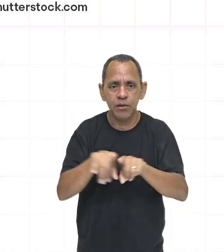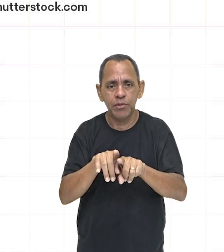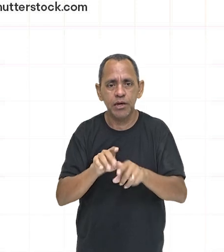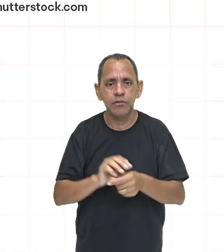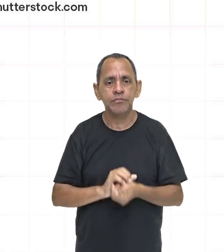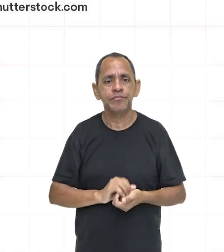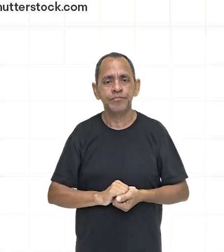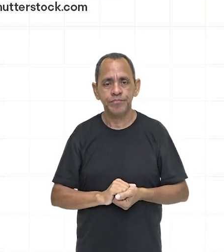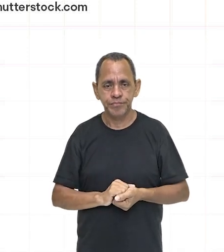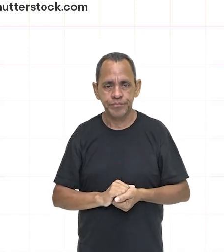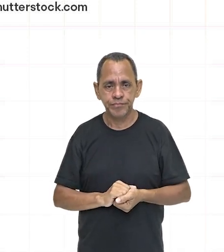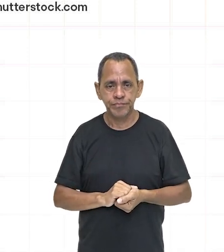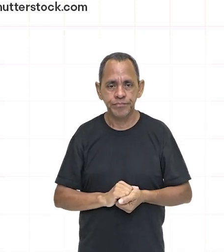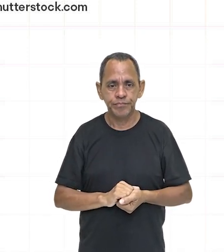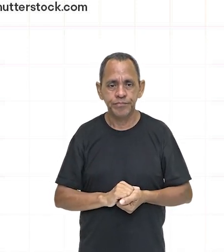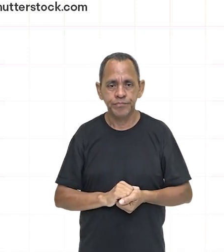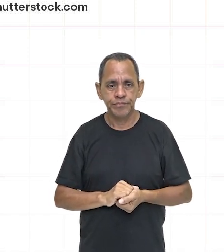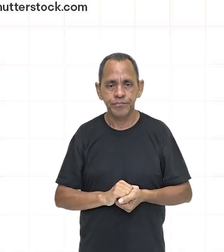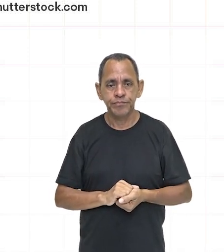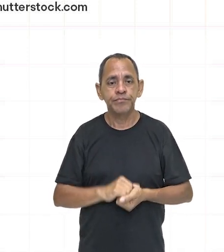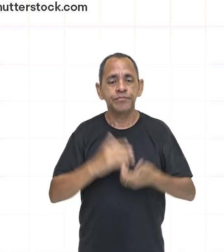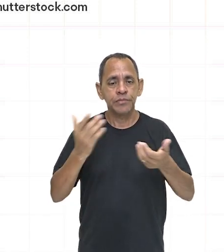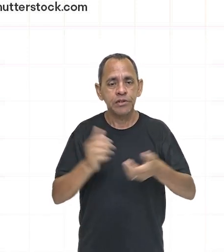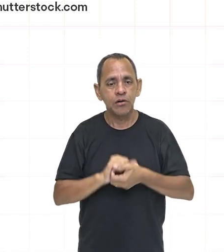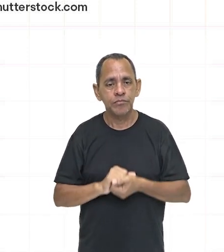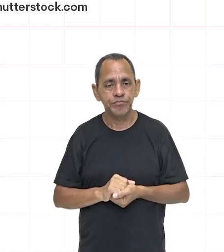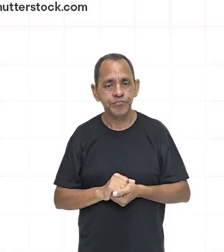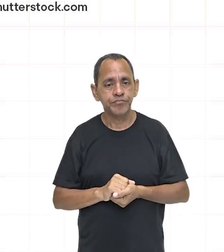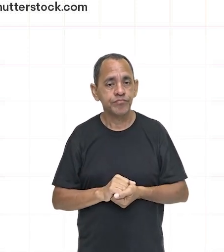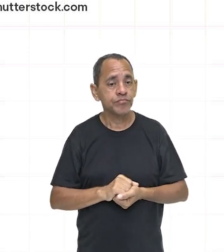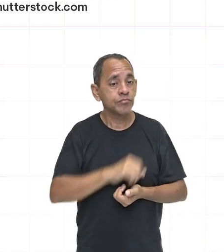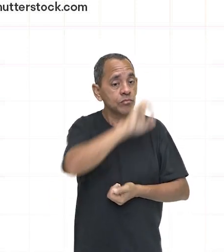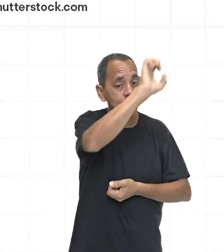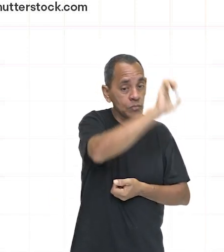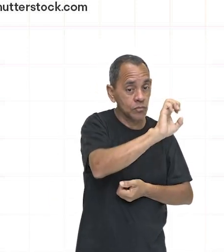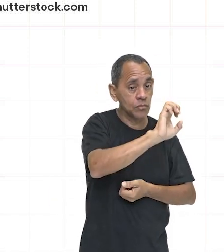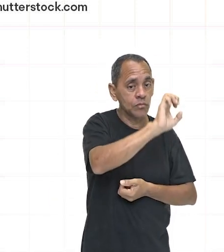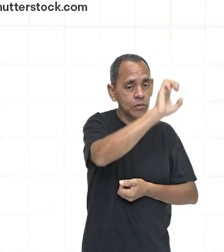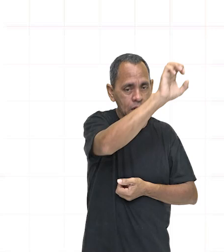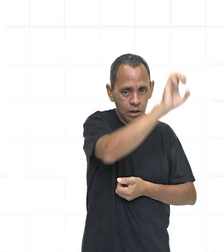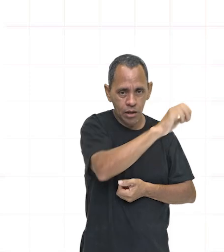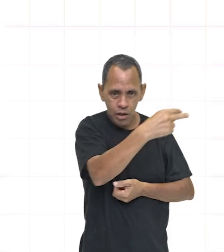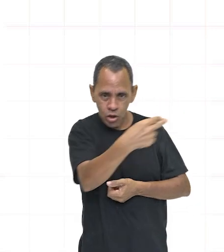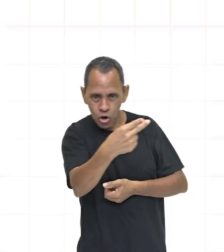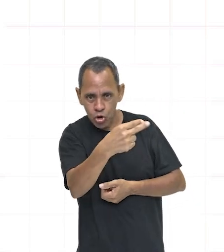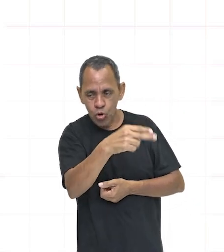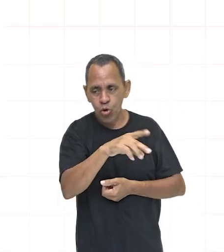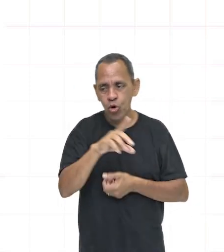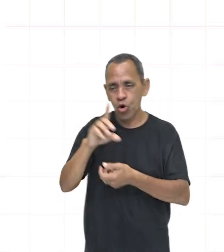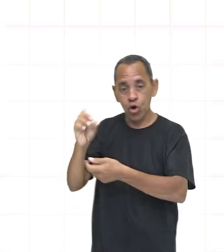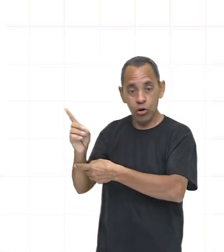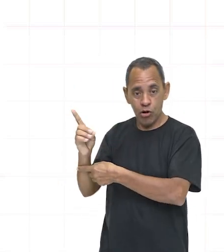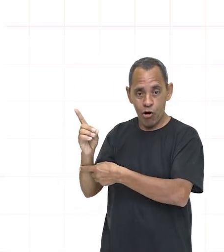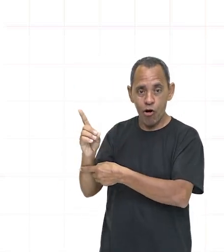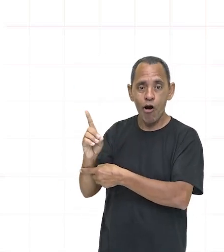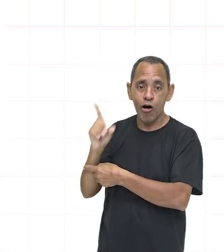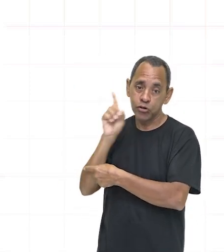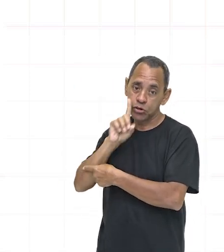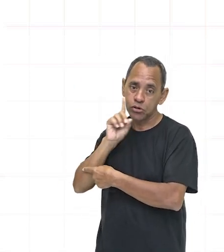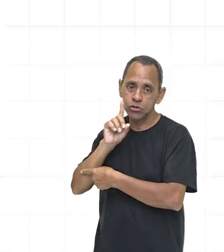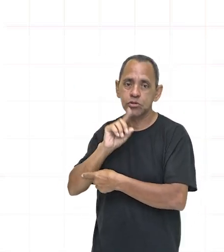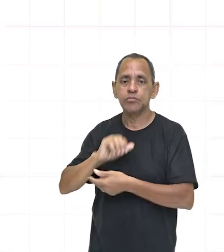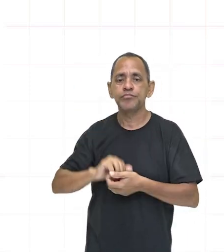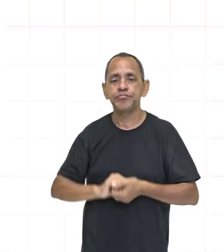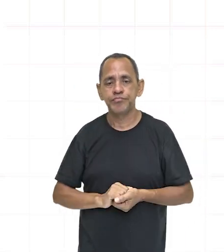em relação ao euro e também em relação ao dólar estadunidense, ok?